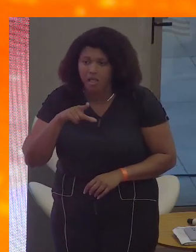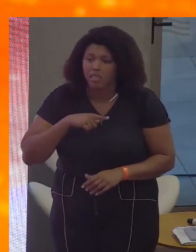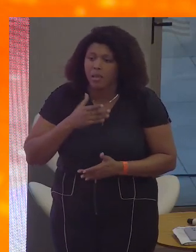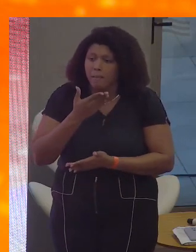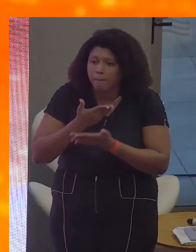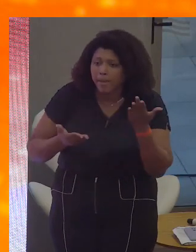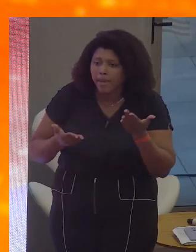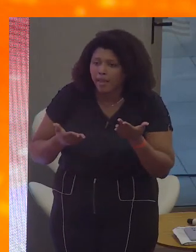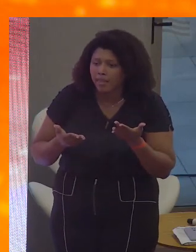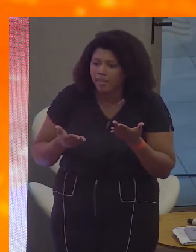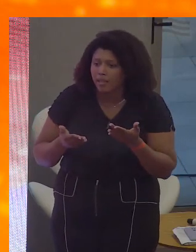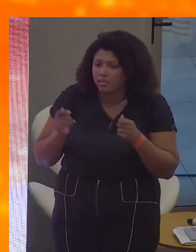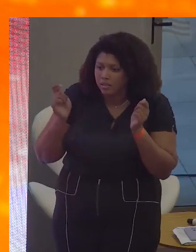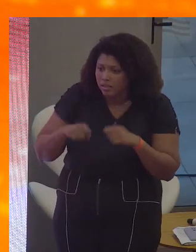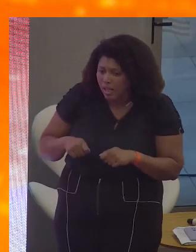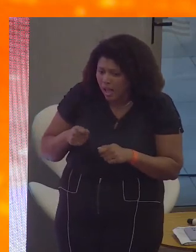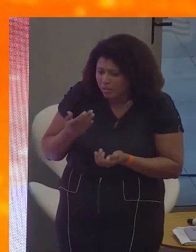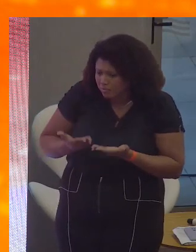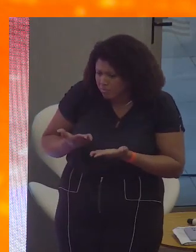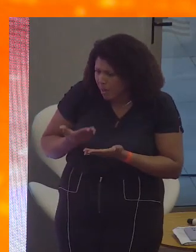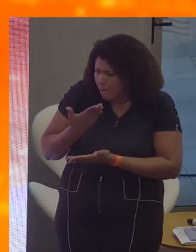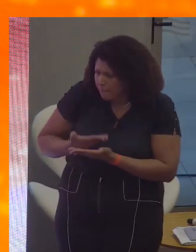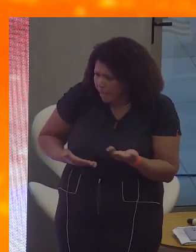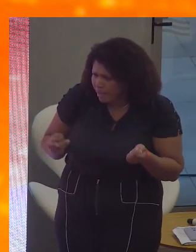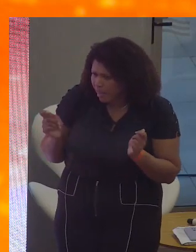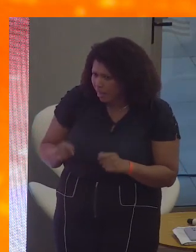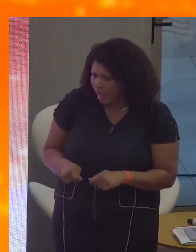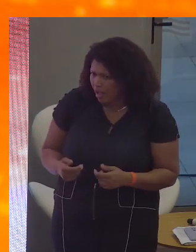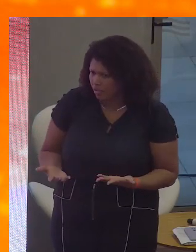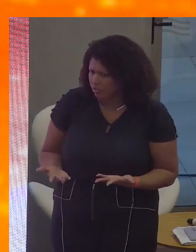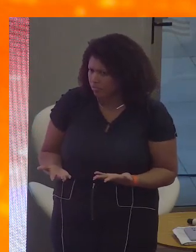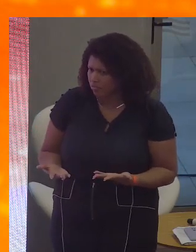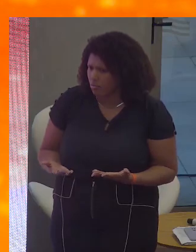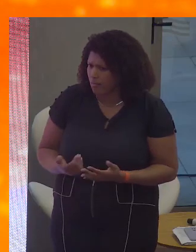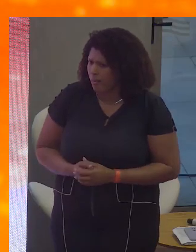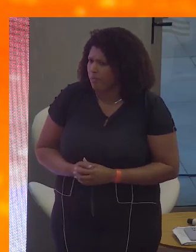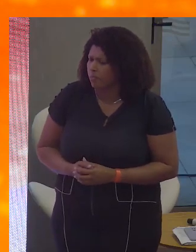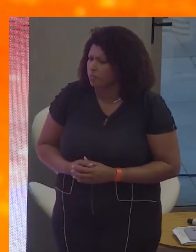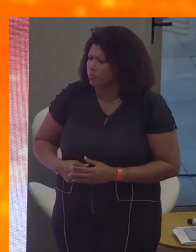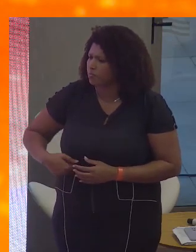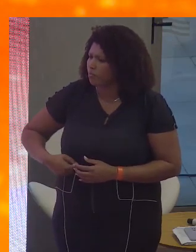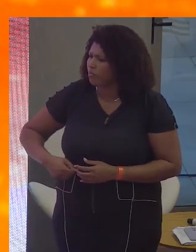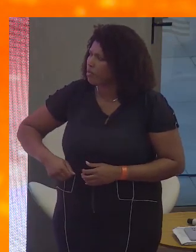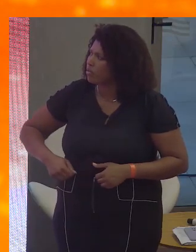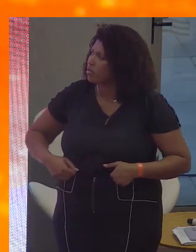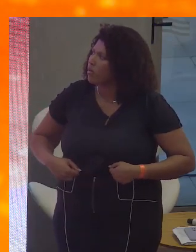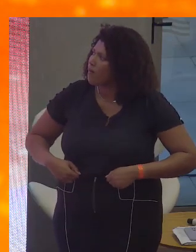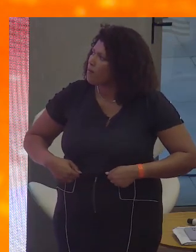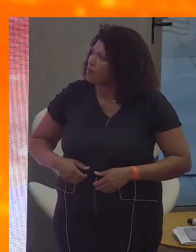já tem 7 revisões sistemáticas e 6 delas com meta-análise.